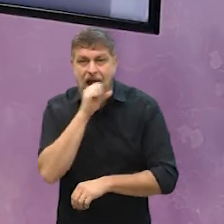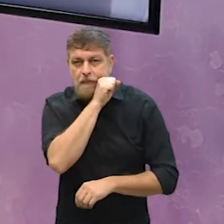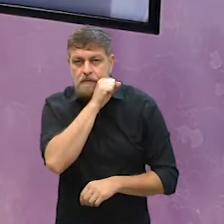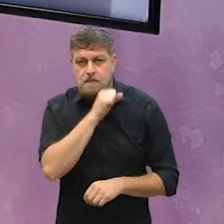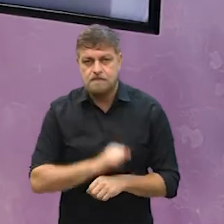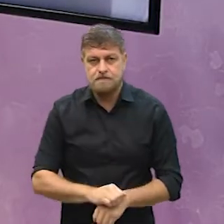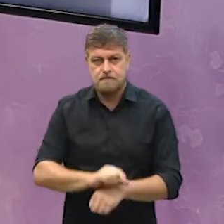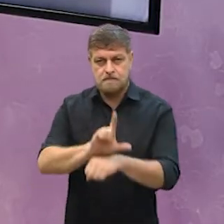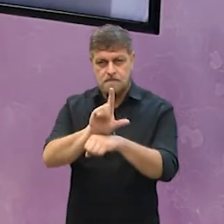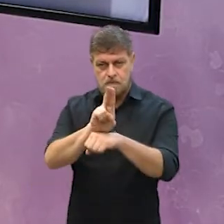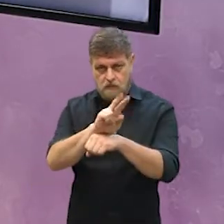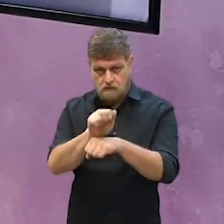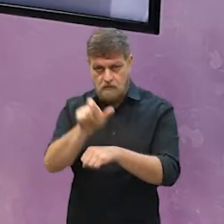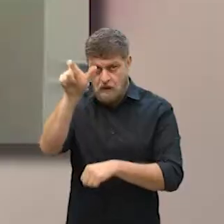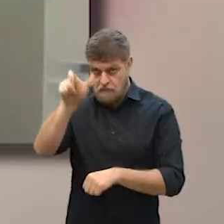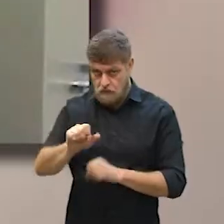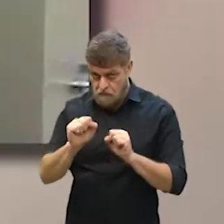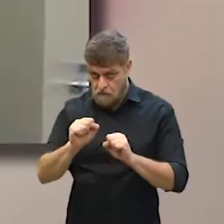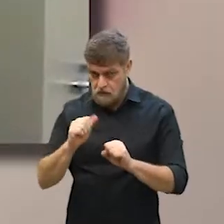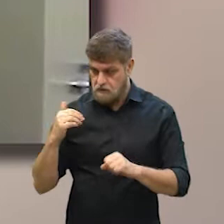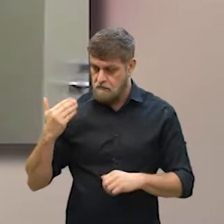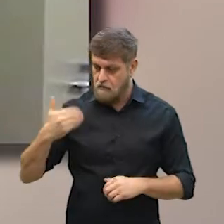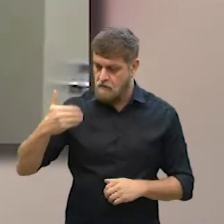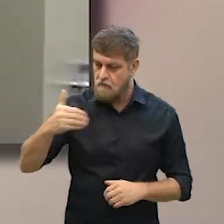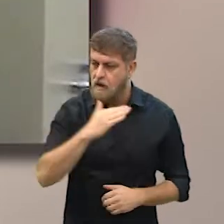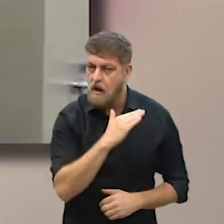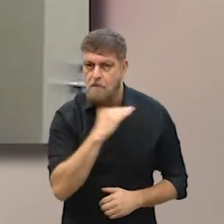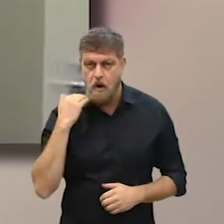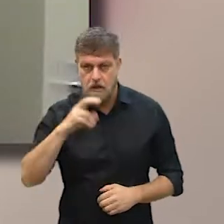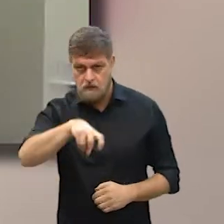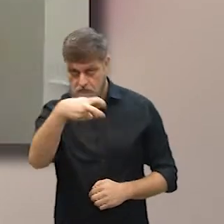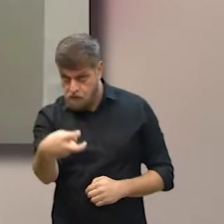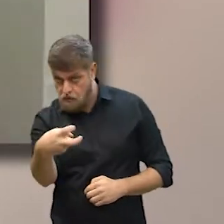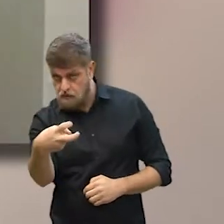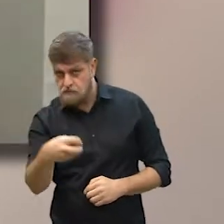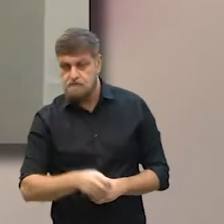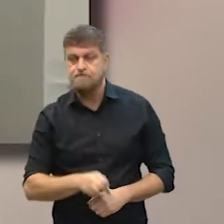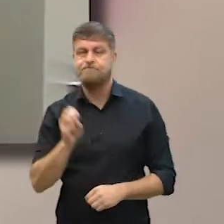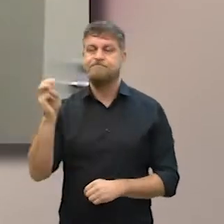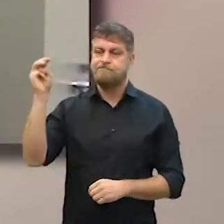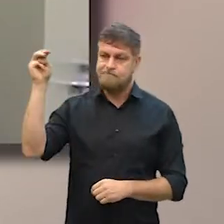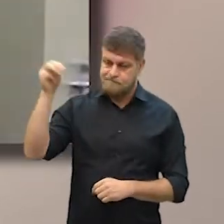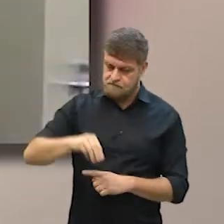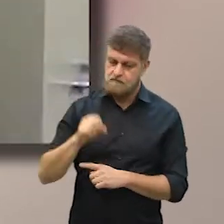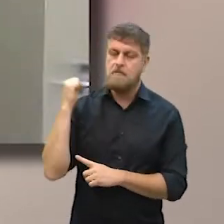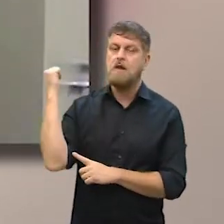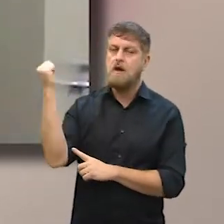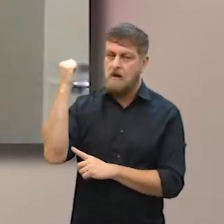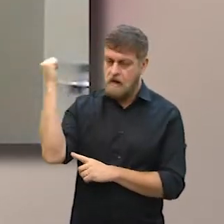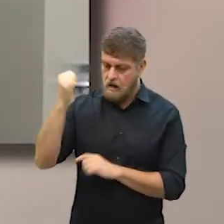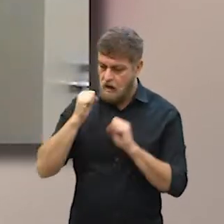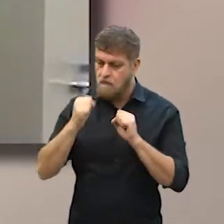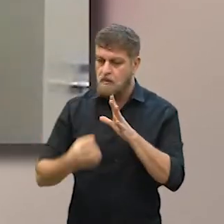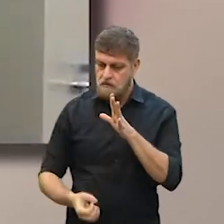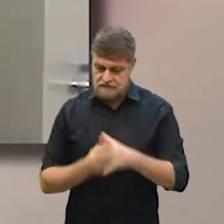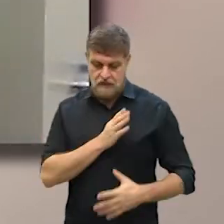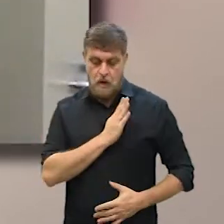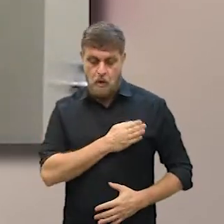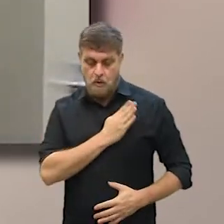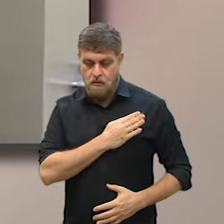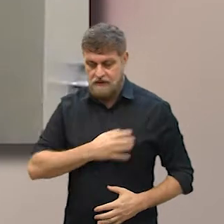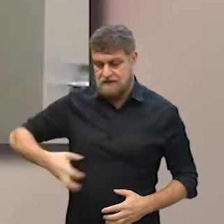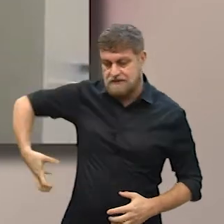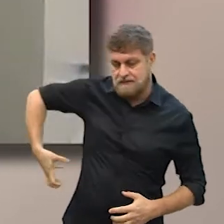lúpus é uma doença que pode levar à morte sim a loucos acometimento grave ele pode ter em